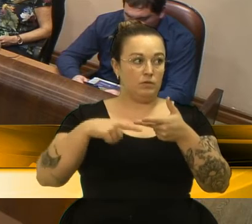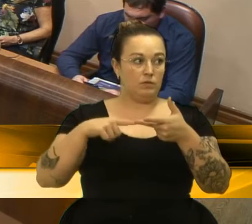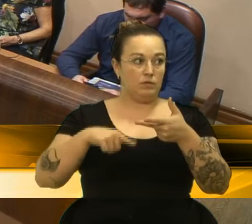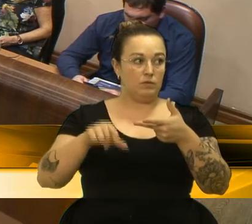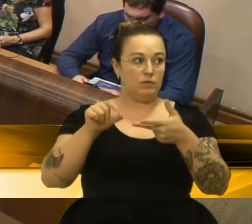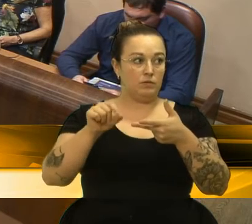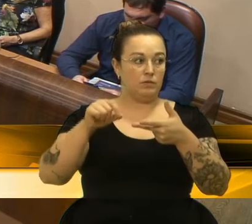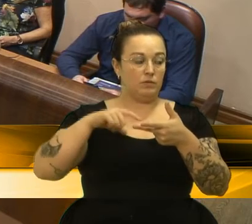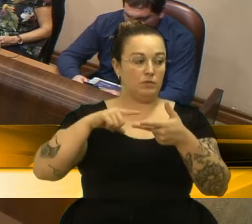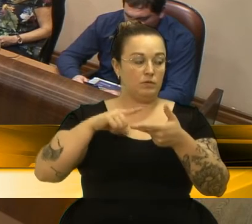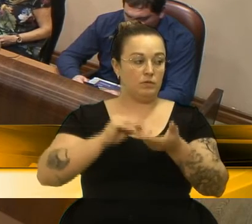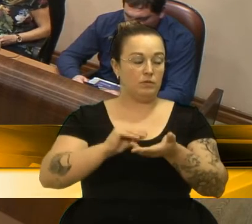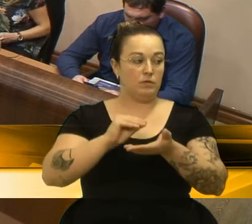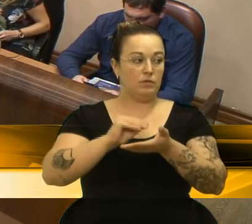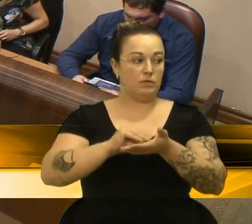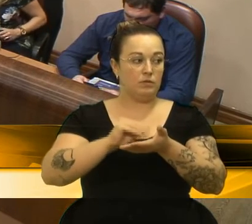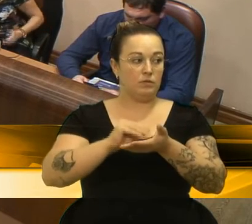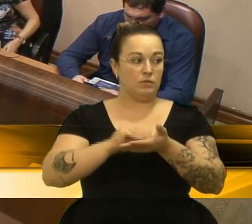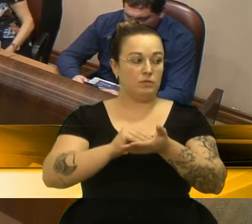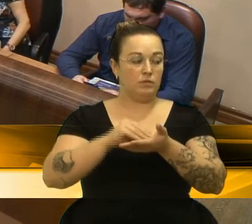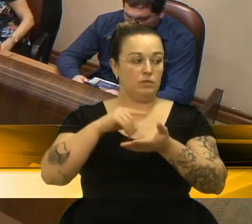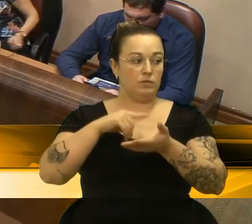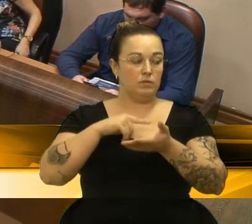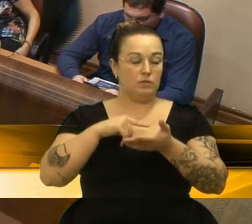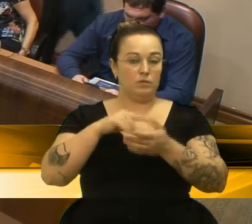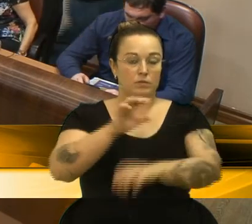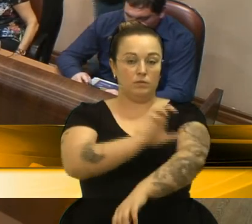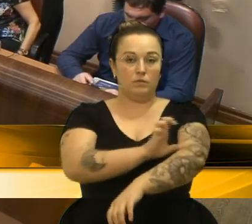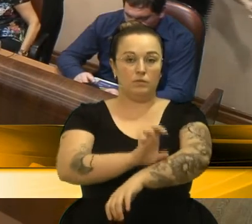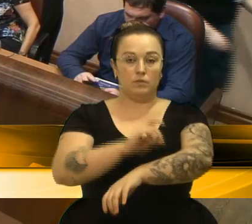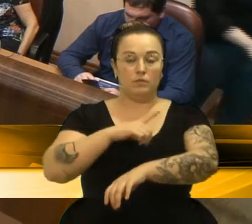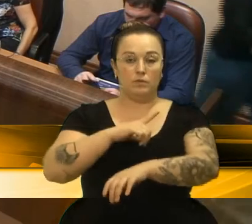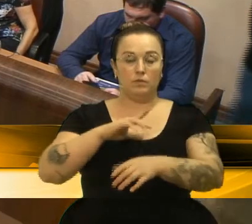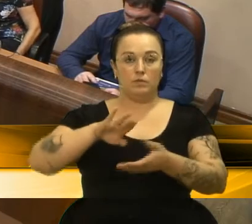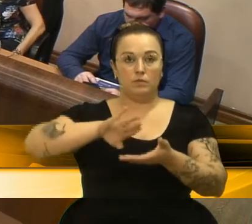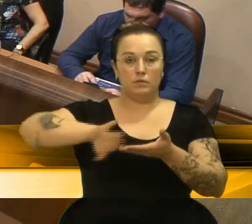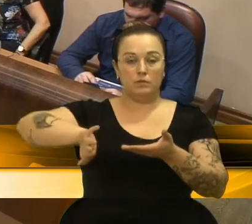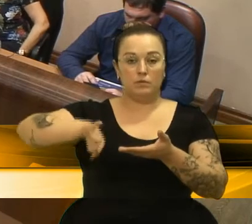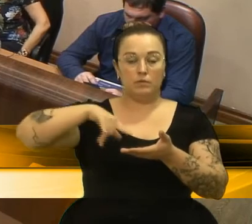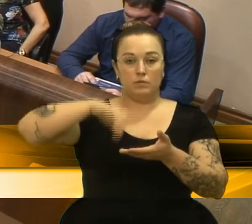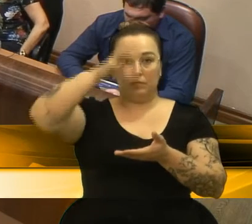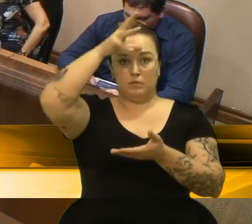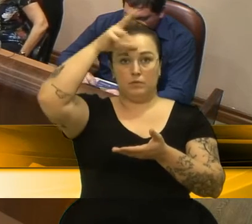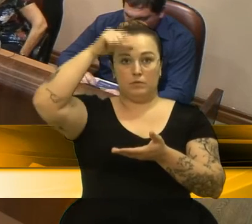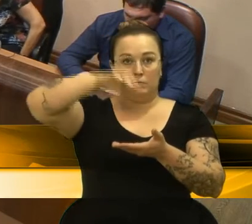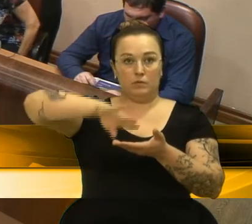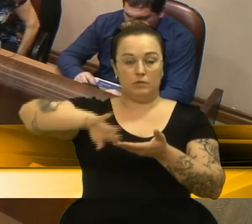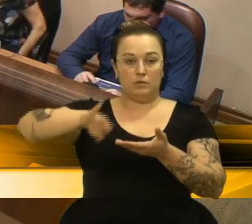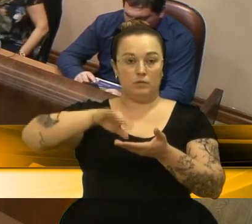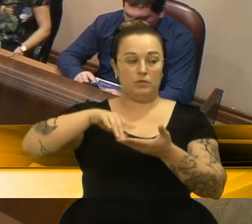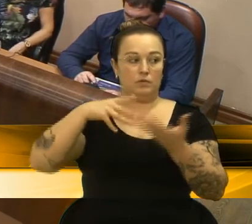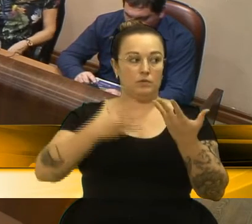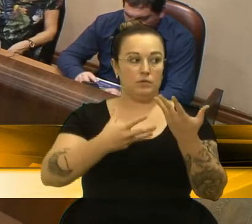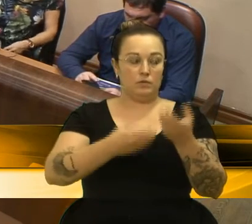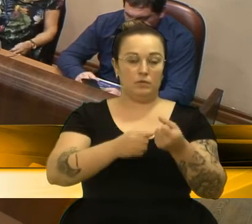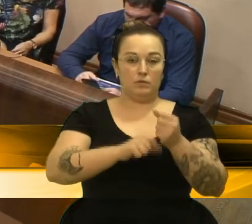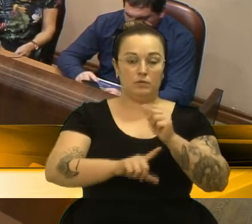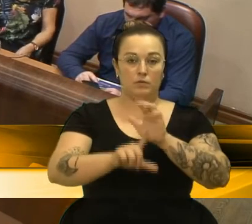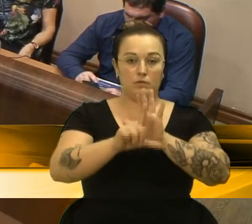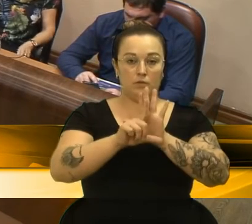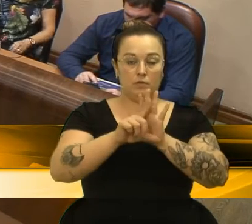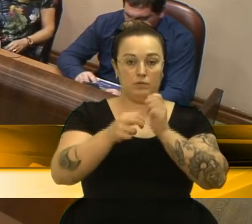ausência do município ou afastamento da prefeitura, isto é, do exercício do cargo de prefeito por tempo superior ao permitido em lei, acarretarão o cometimento da